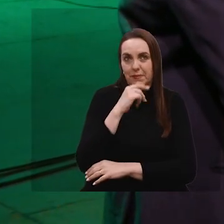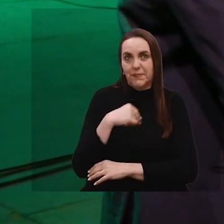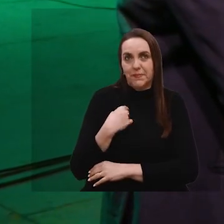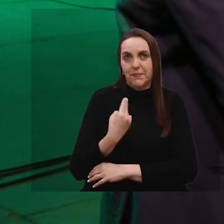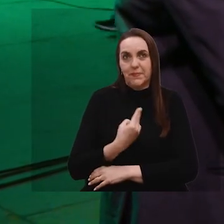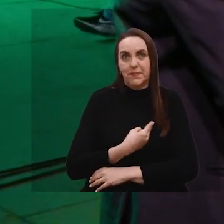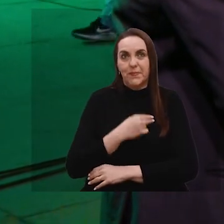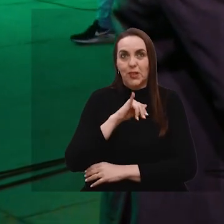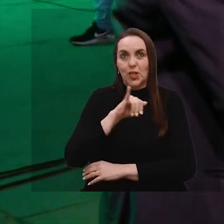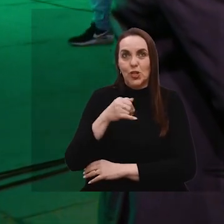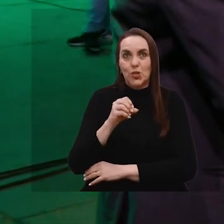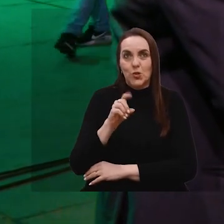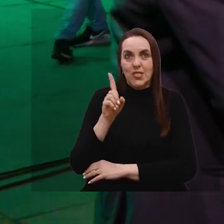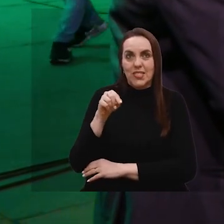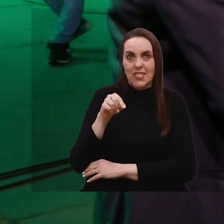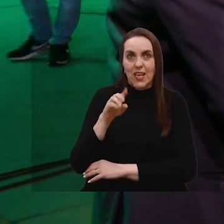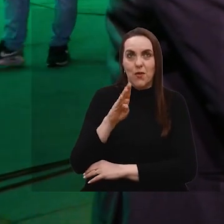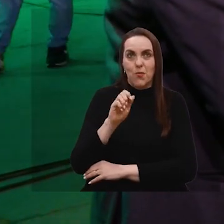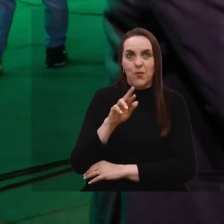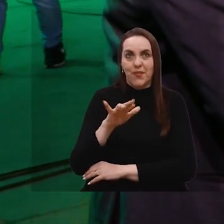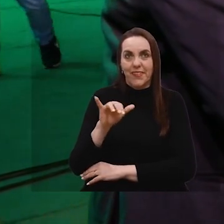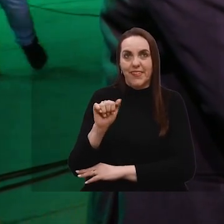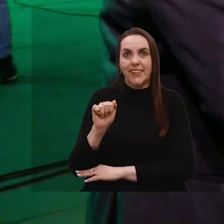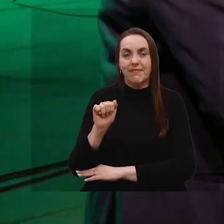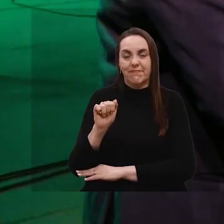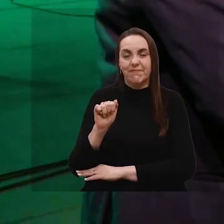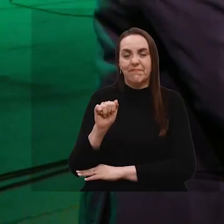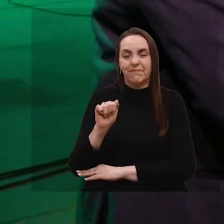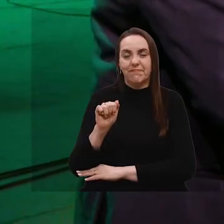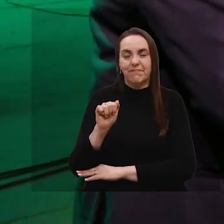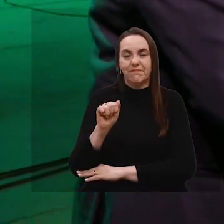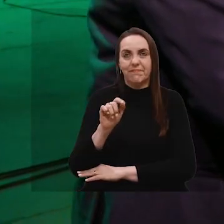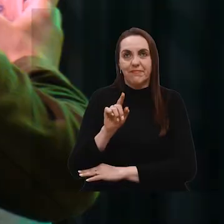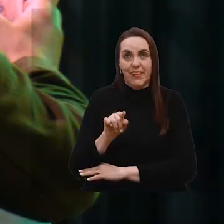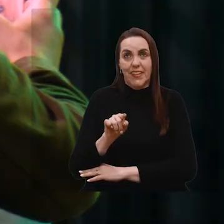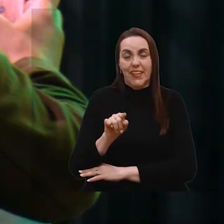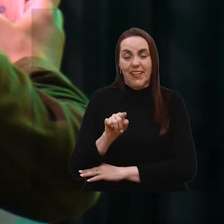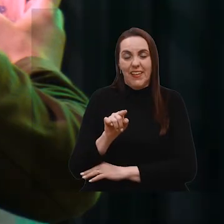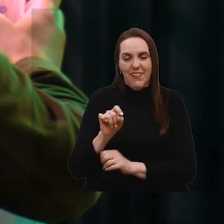incentivado pelo nosso pai, seu José Boeira,